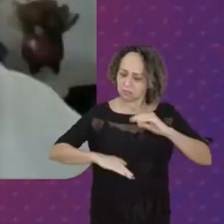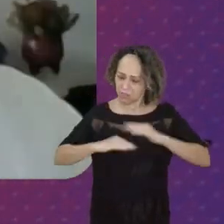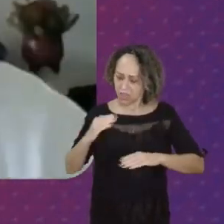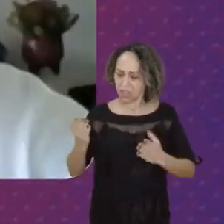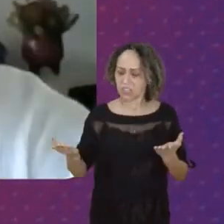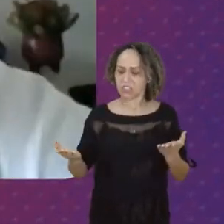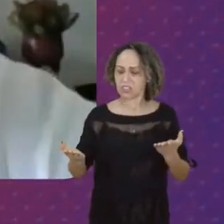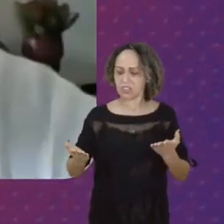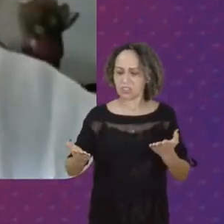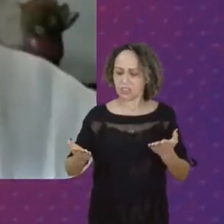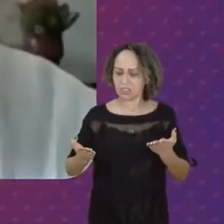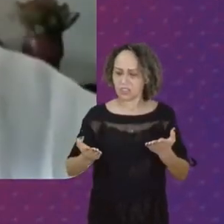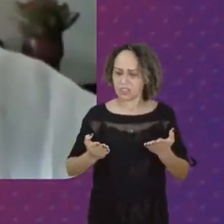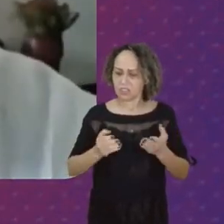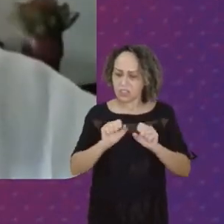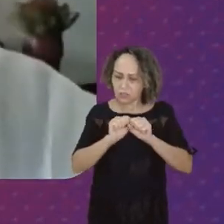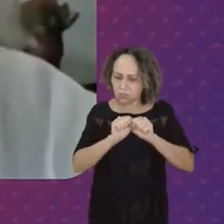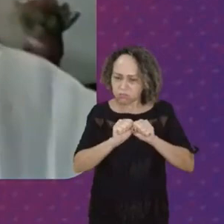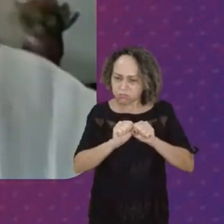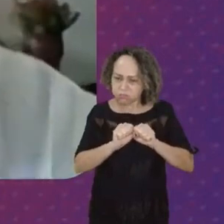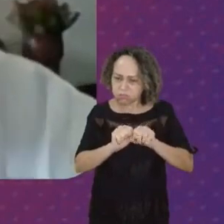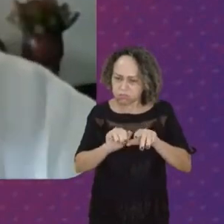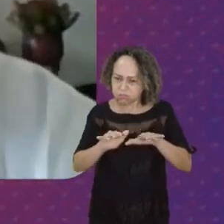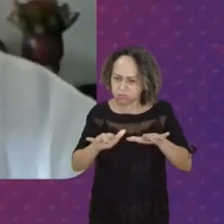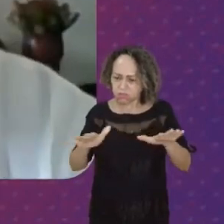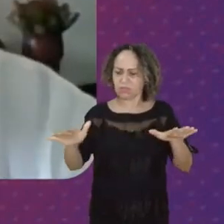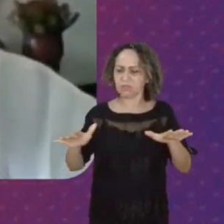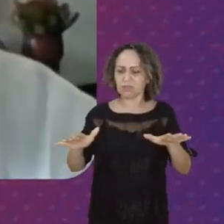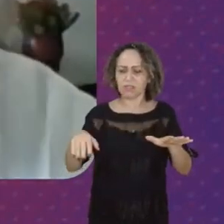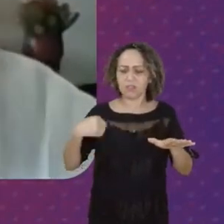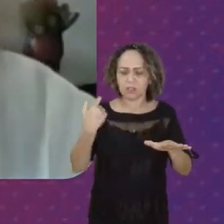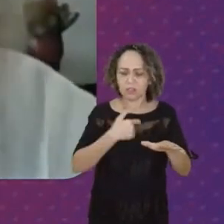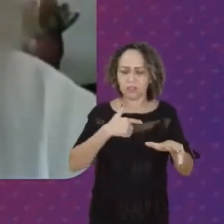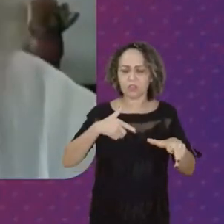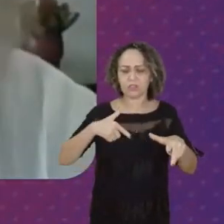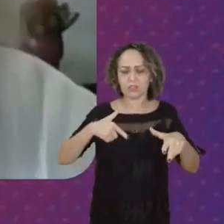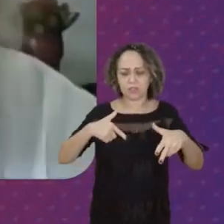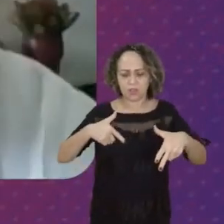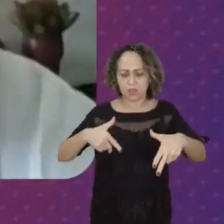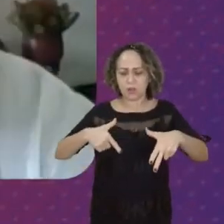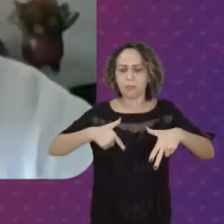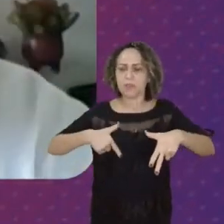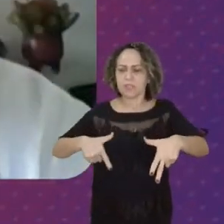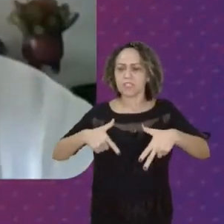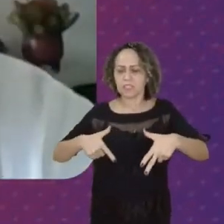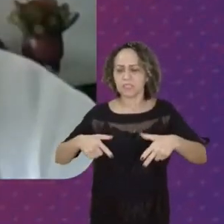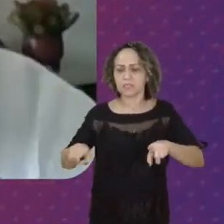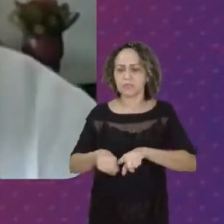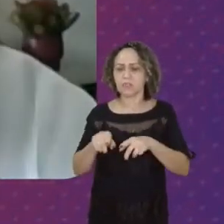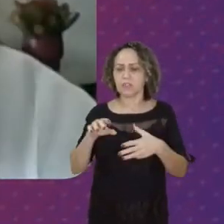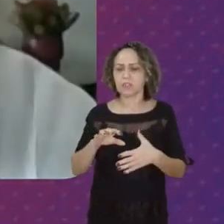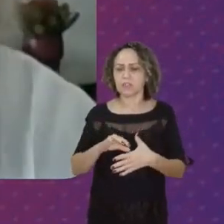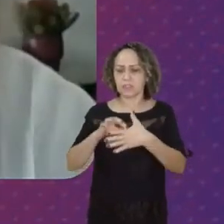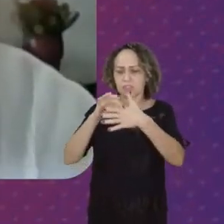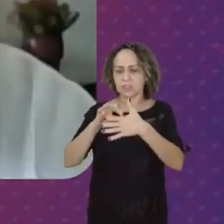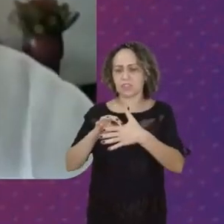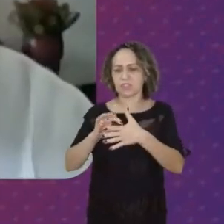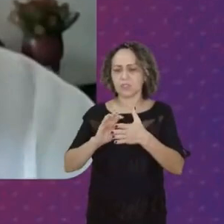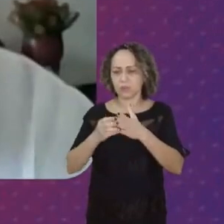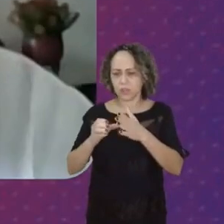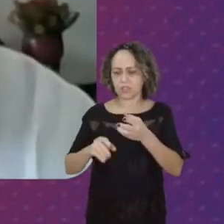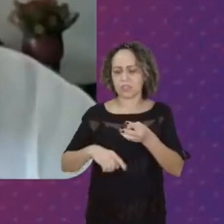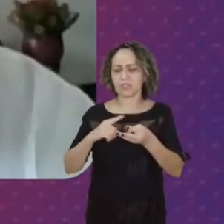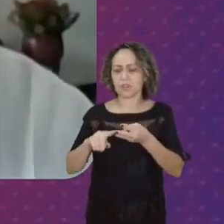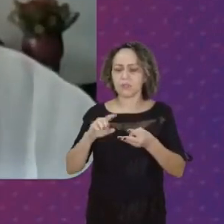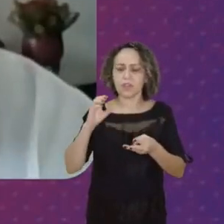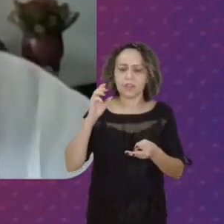reconhecidas e divulgadas pelos nossos militantes, pelos nossos dirigentes partidários, pelos nossos